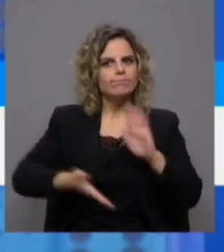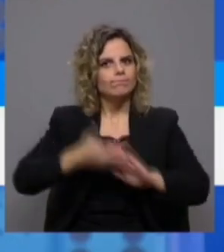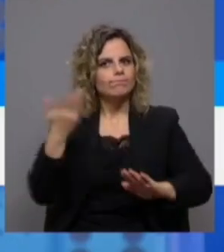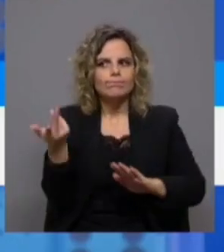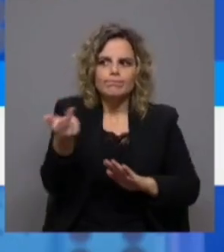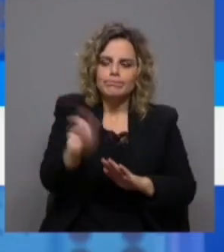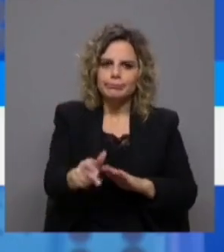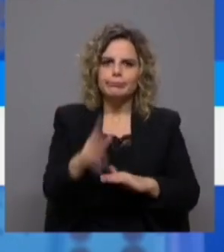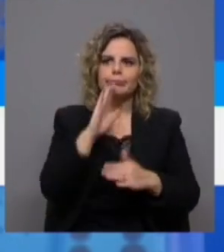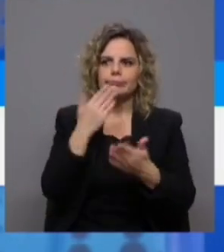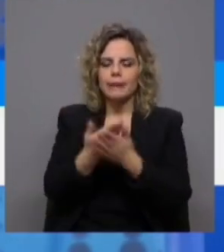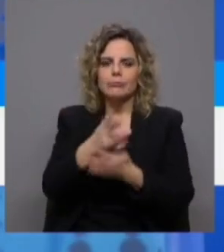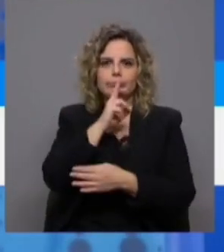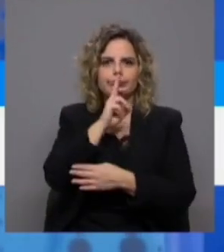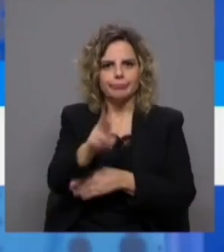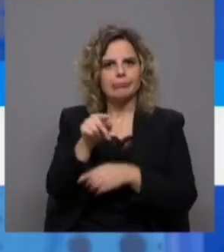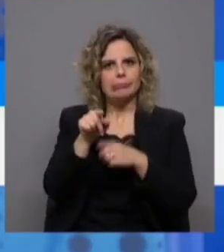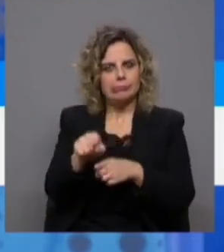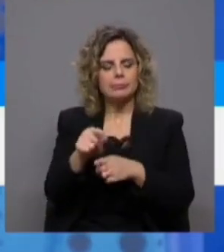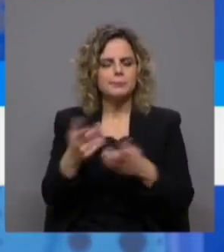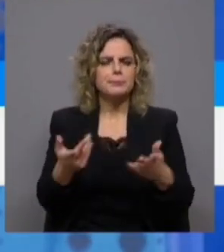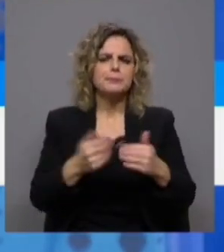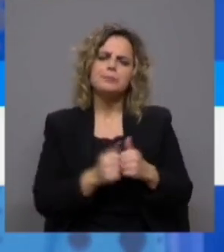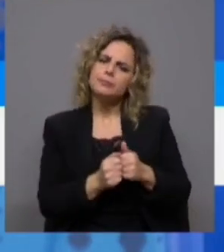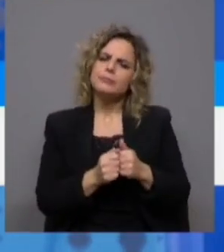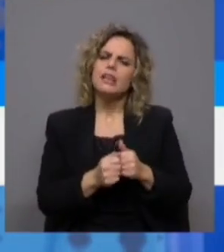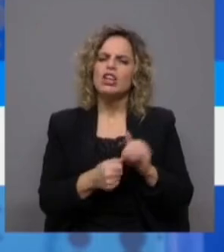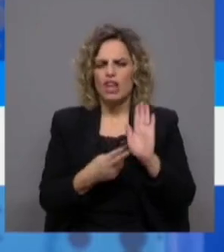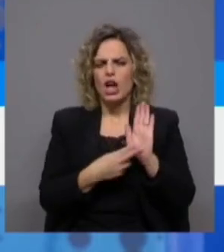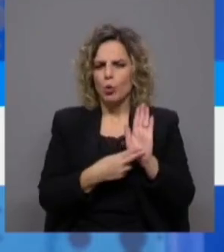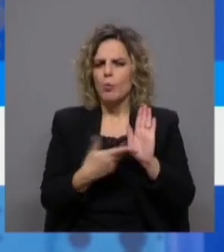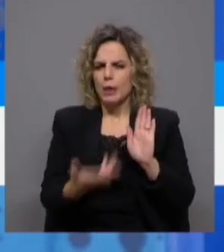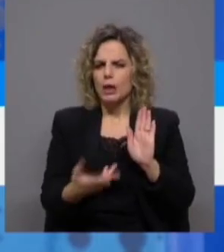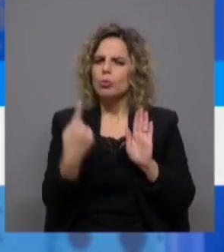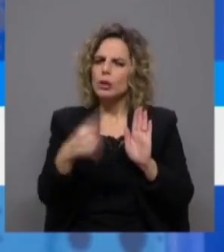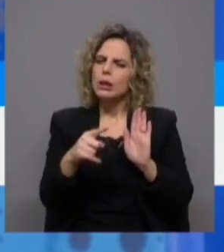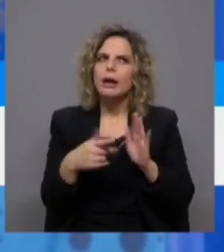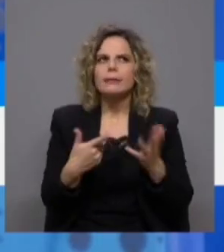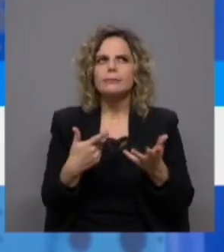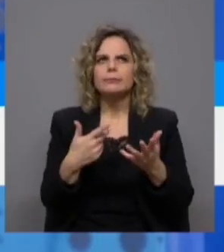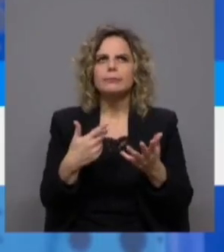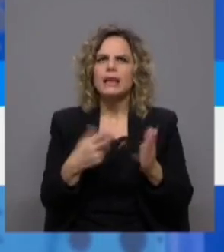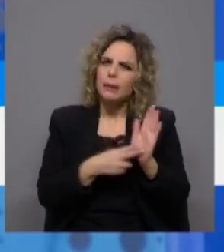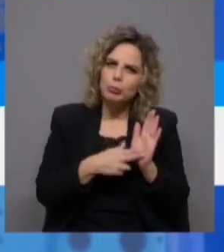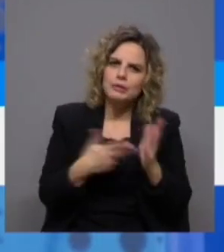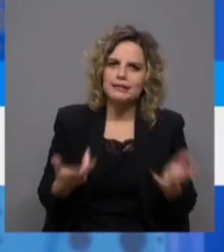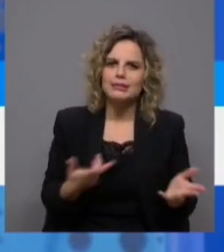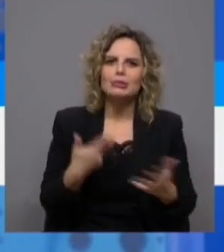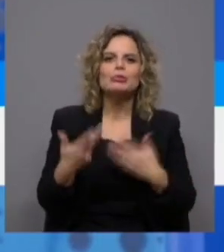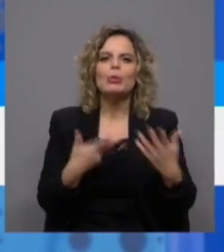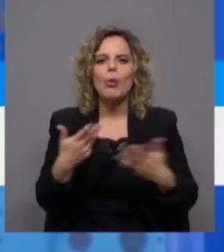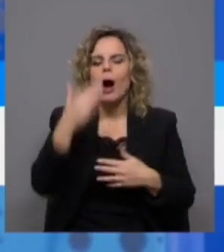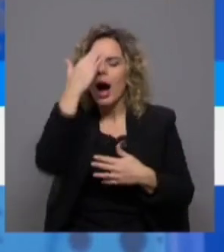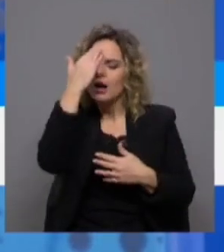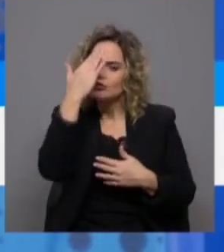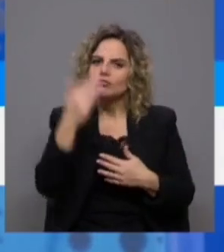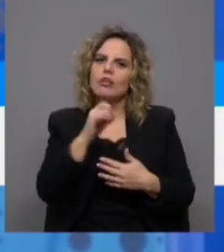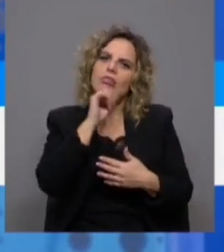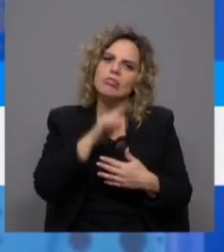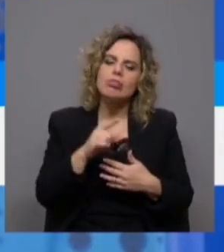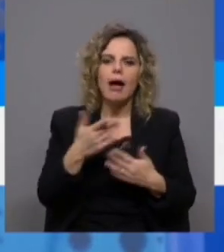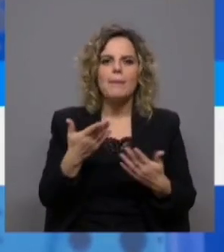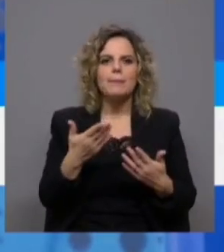panorâmica este argumento tem alguns fundamentos a ponto de vista que de facto venha a questionar